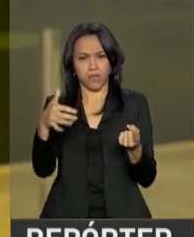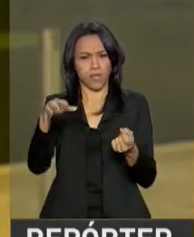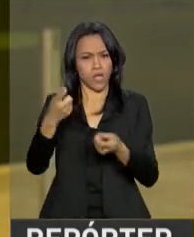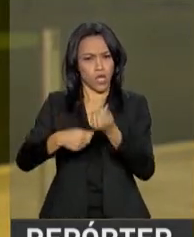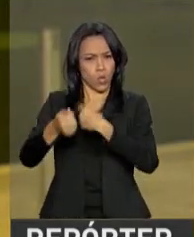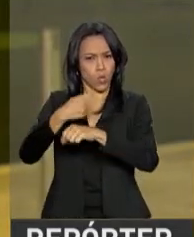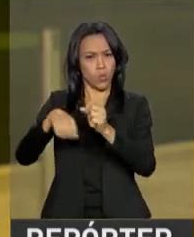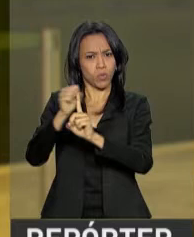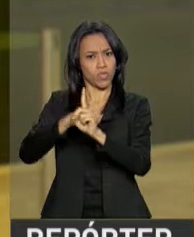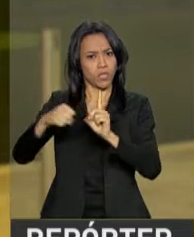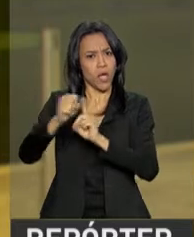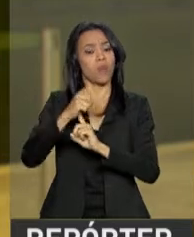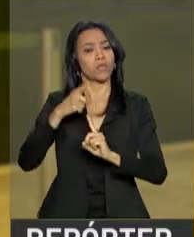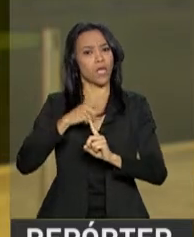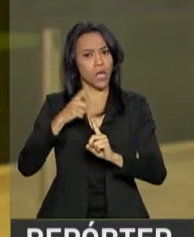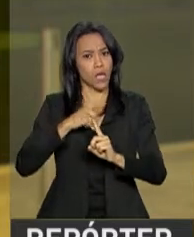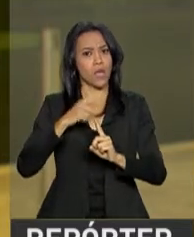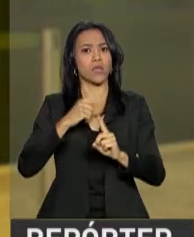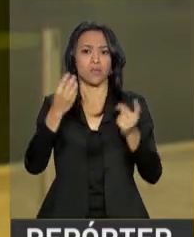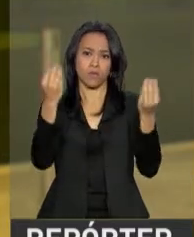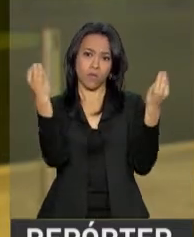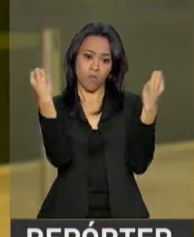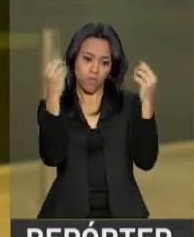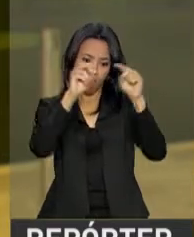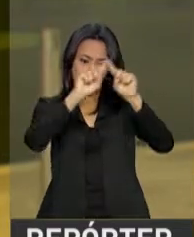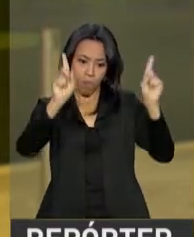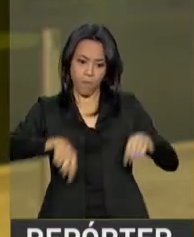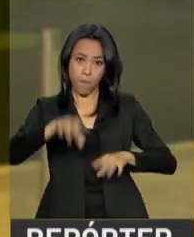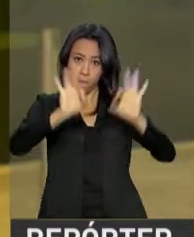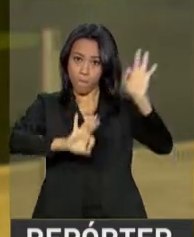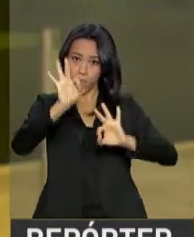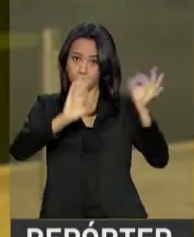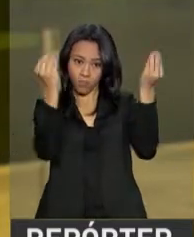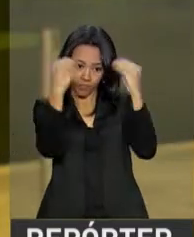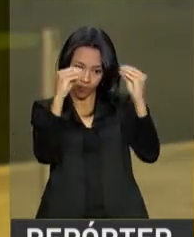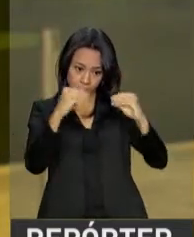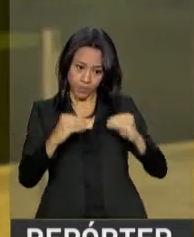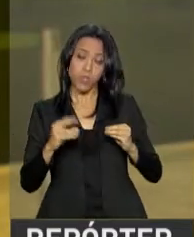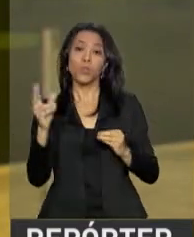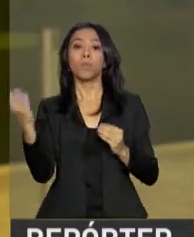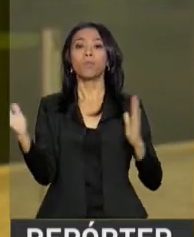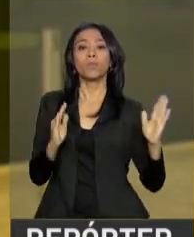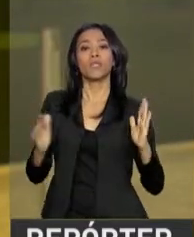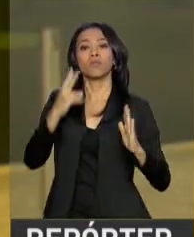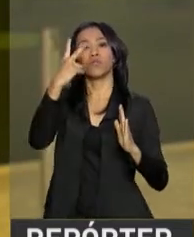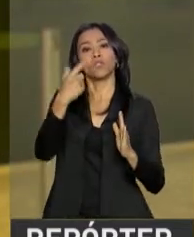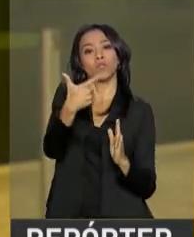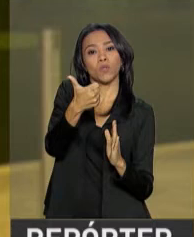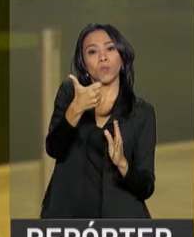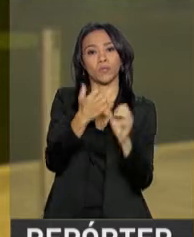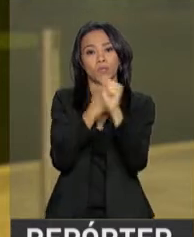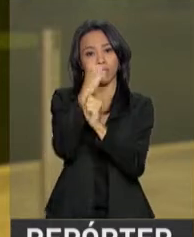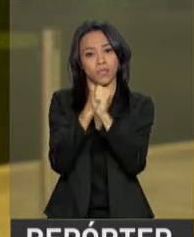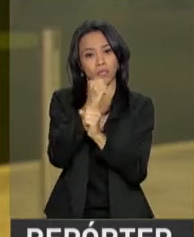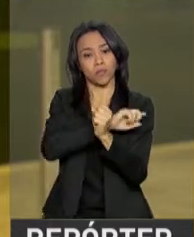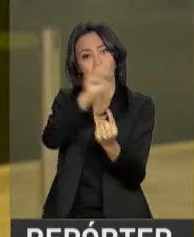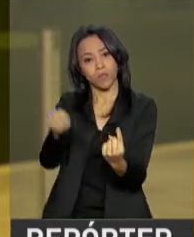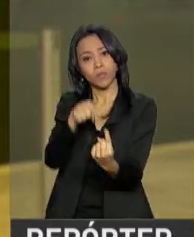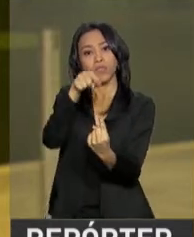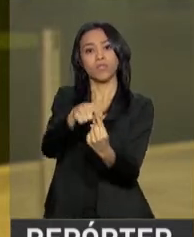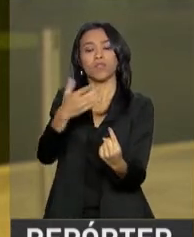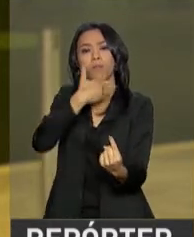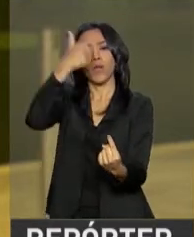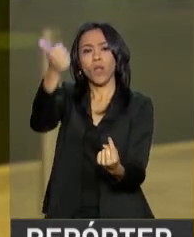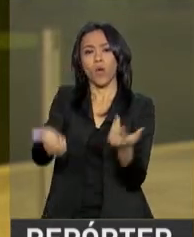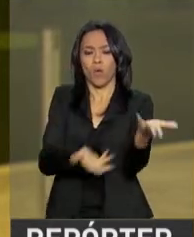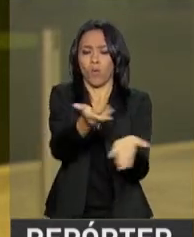orientações para o país nos próximos 12 anos nele estão projeções e análises para alcançar qualidade dos serviços